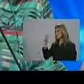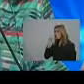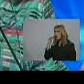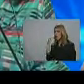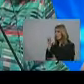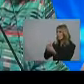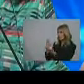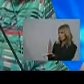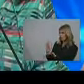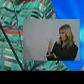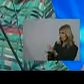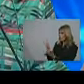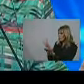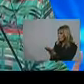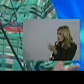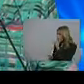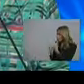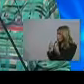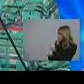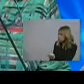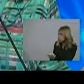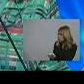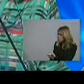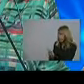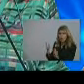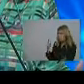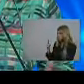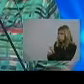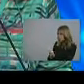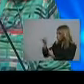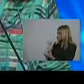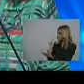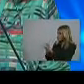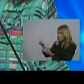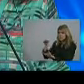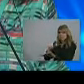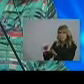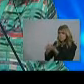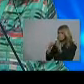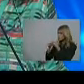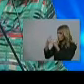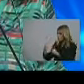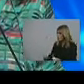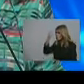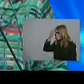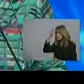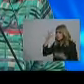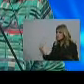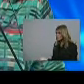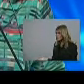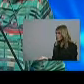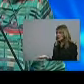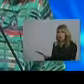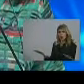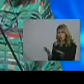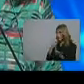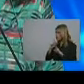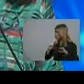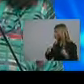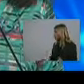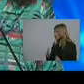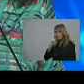nada a ver com esse modelo, né? O senhor tem a ver com esse modelo. O senhor foi secretário de transporte do município. Hoje nós fazemos uma defesa não só de